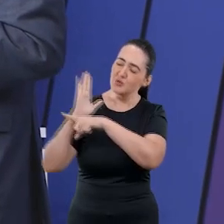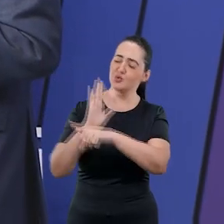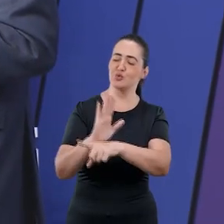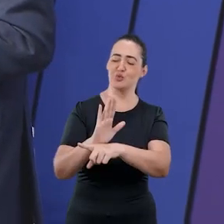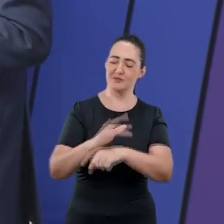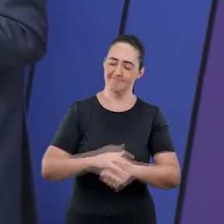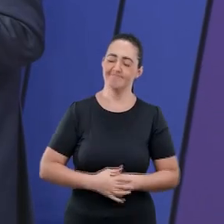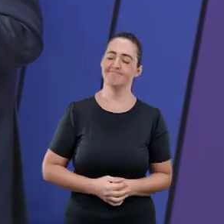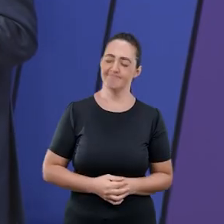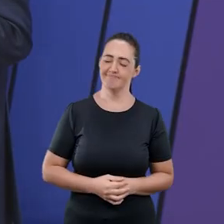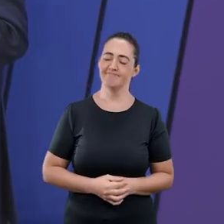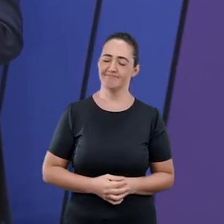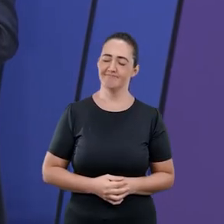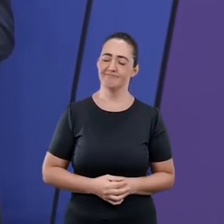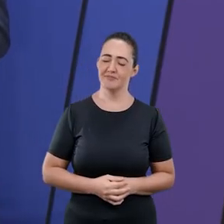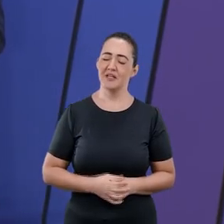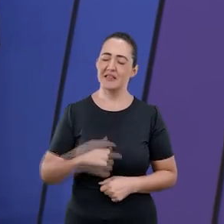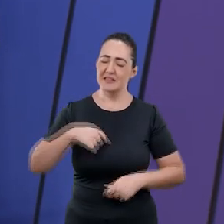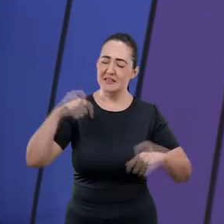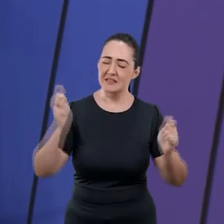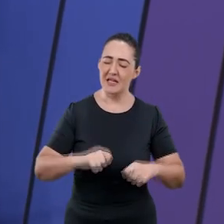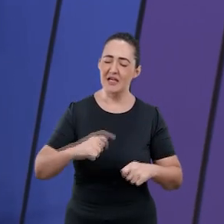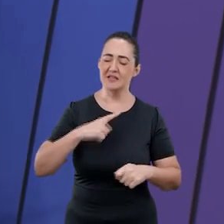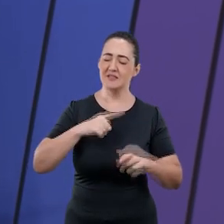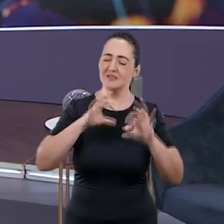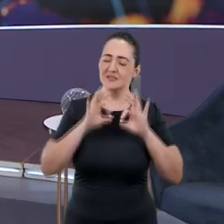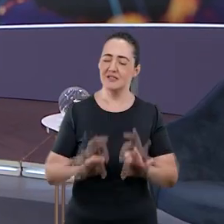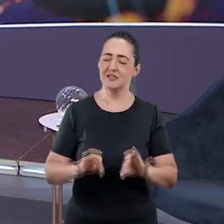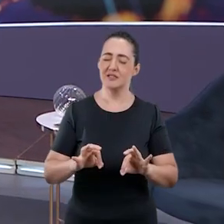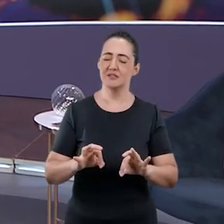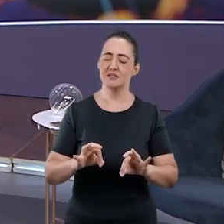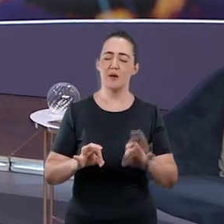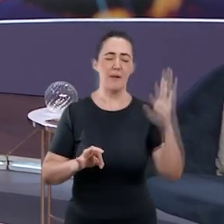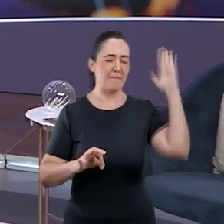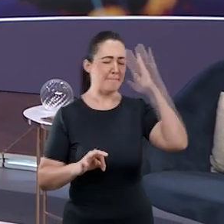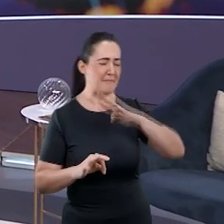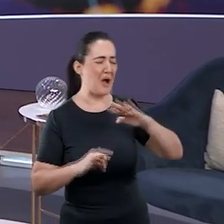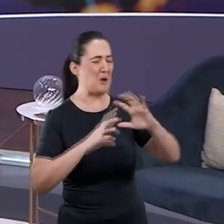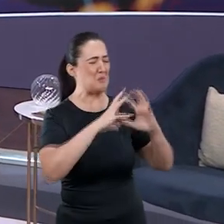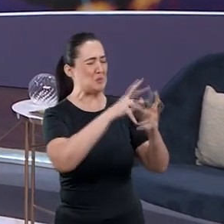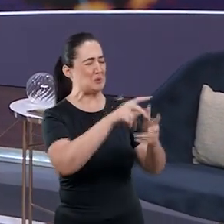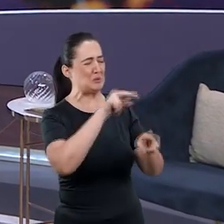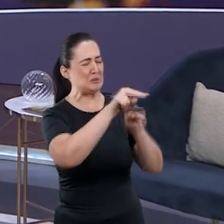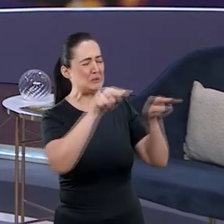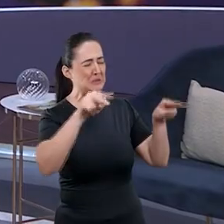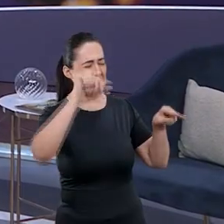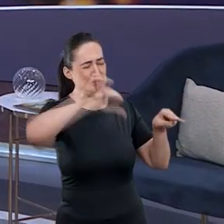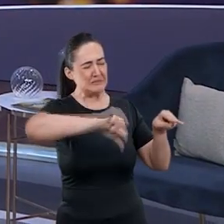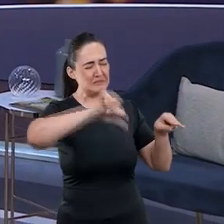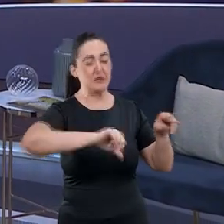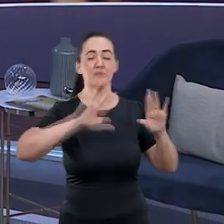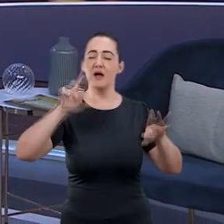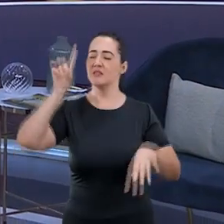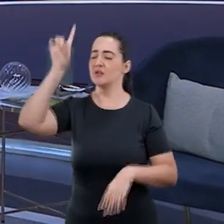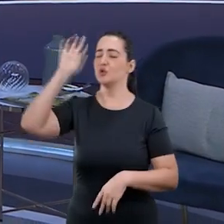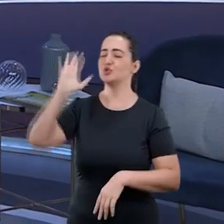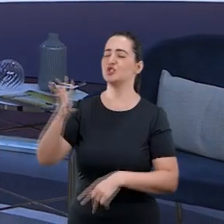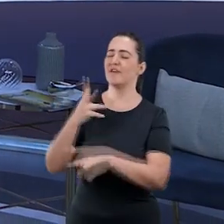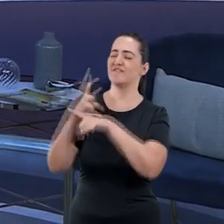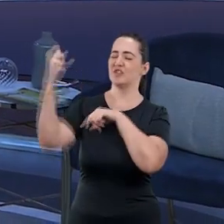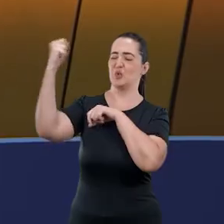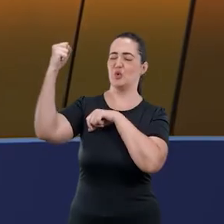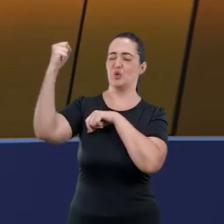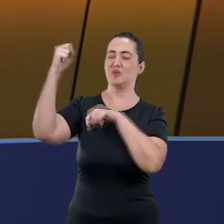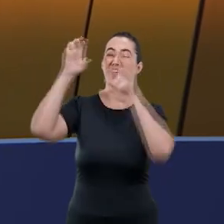lugar. Porque é possível, Pai, ter a certeza que embora o mal esteja nesse mundo, o Senhor é o grande vitorioso e vencedor, expulsou o